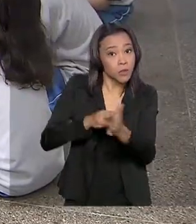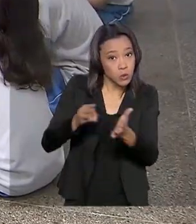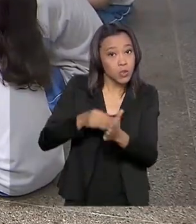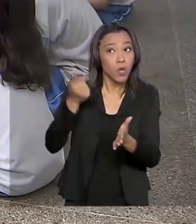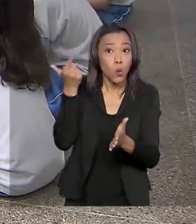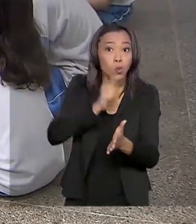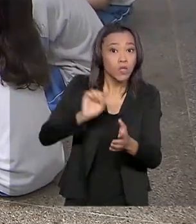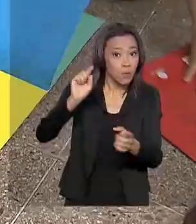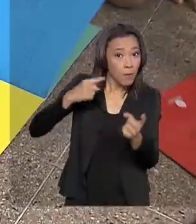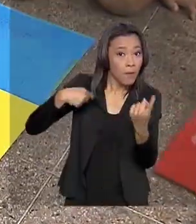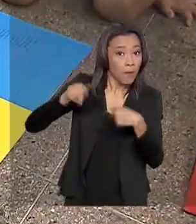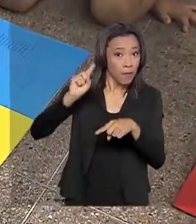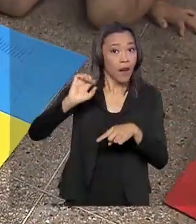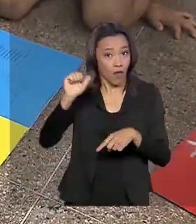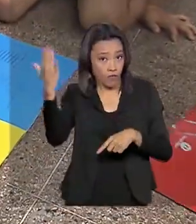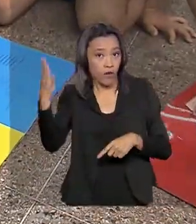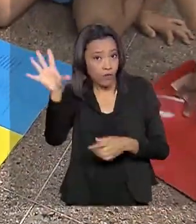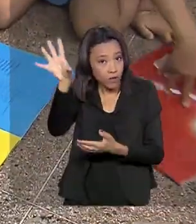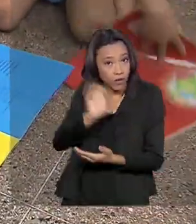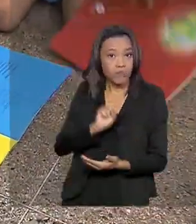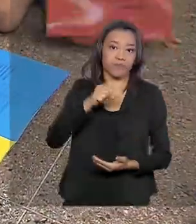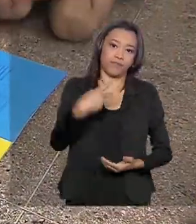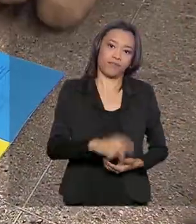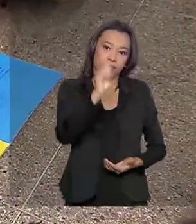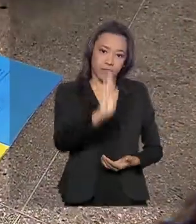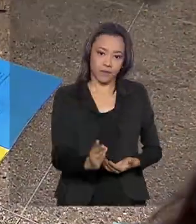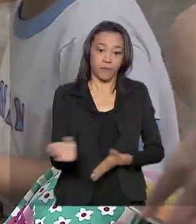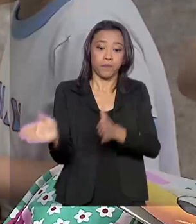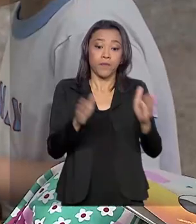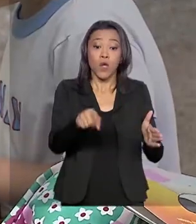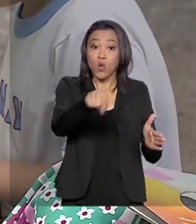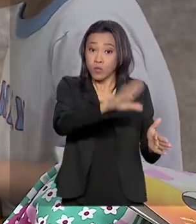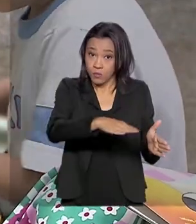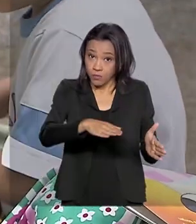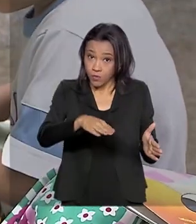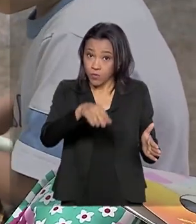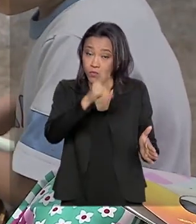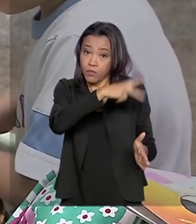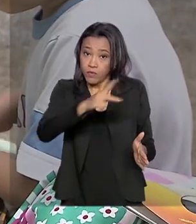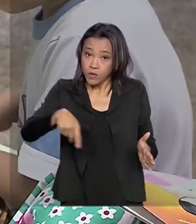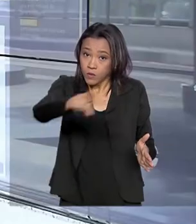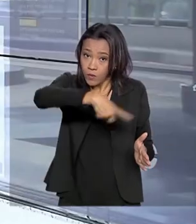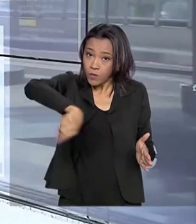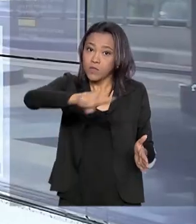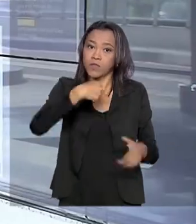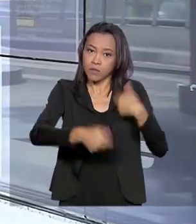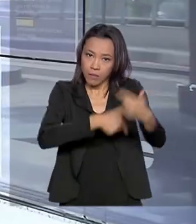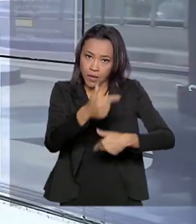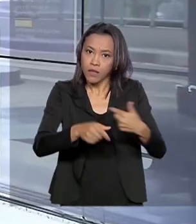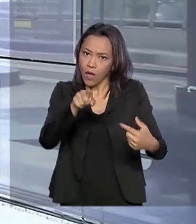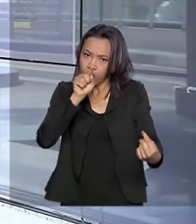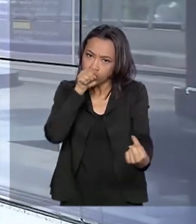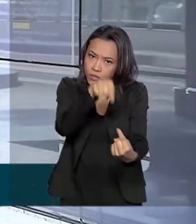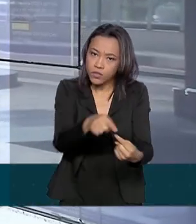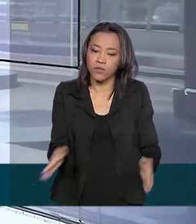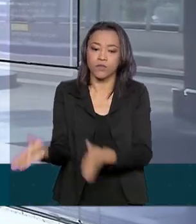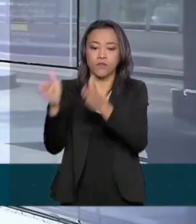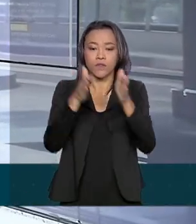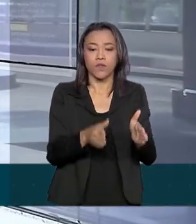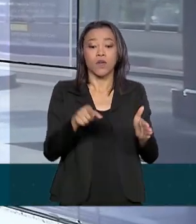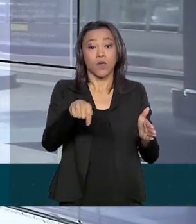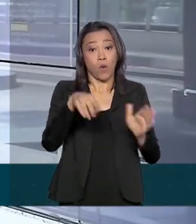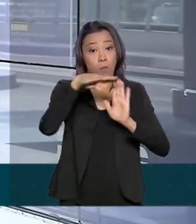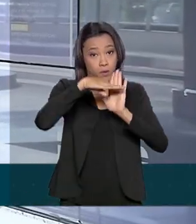dos gestores e professores que trabalham na alfabetização é uma das prioridades do programa. Com o programa, os professores terão à